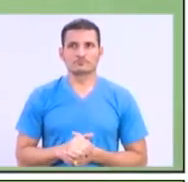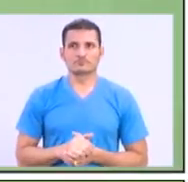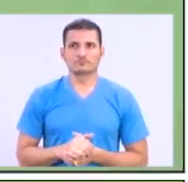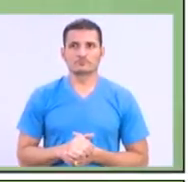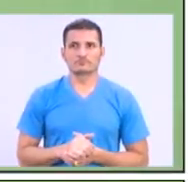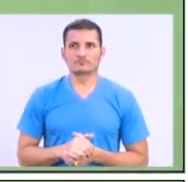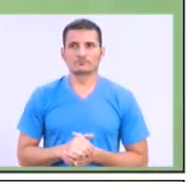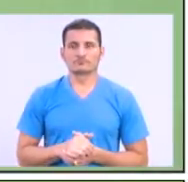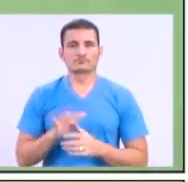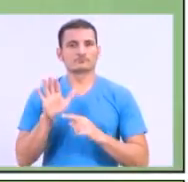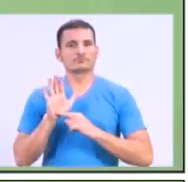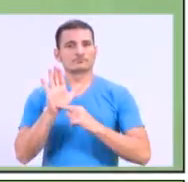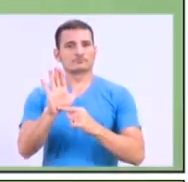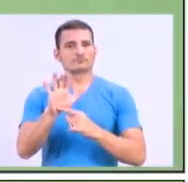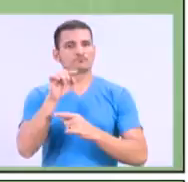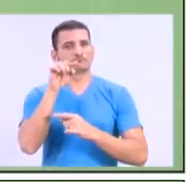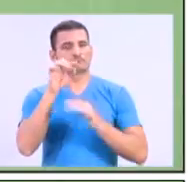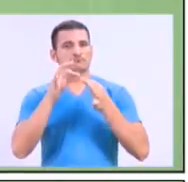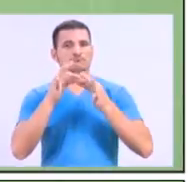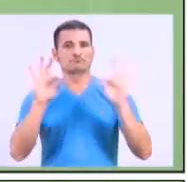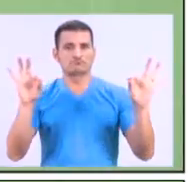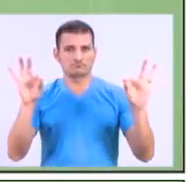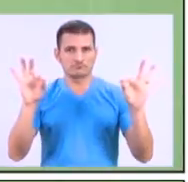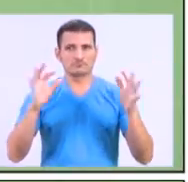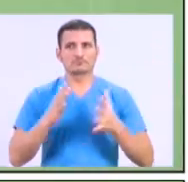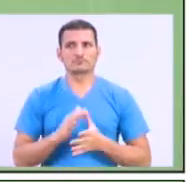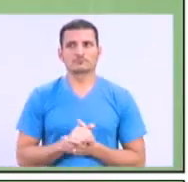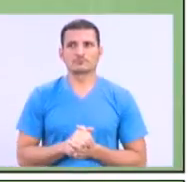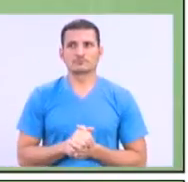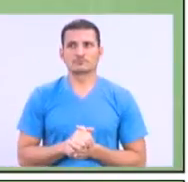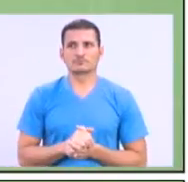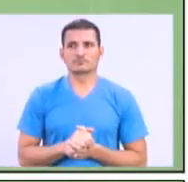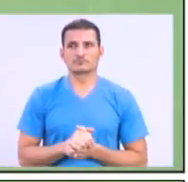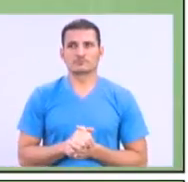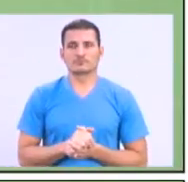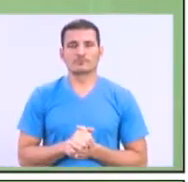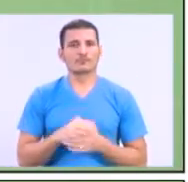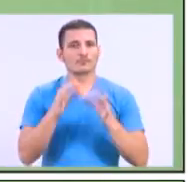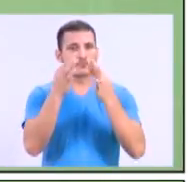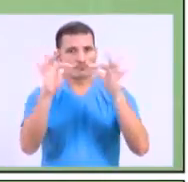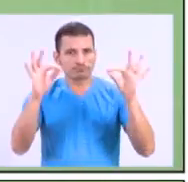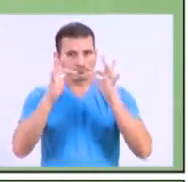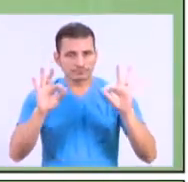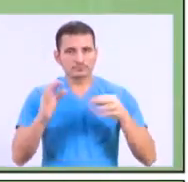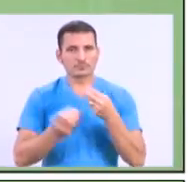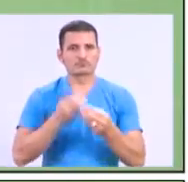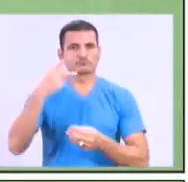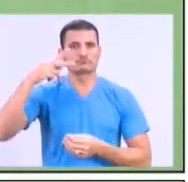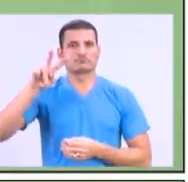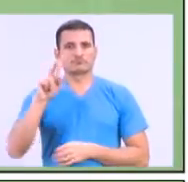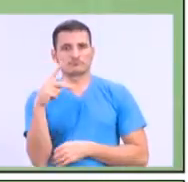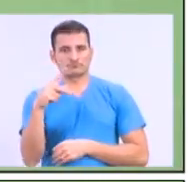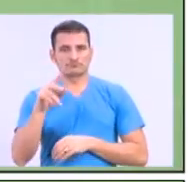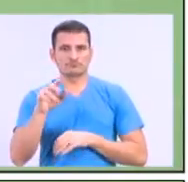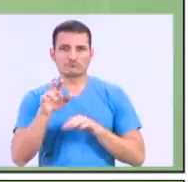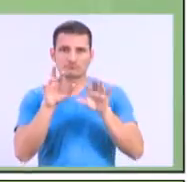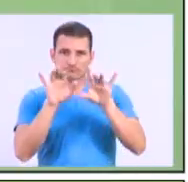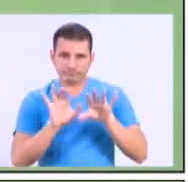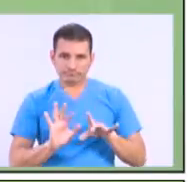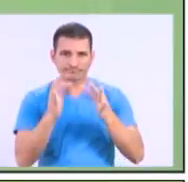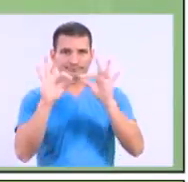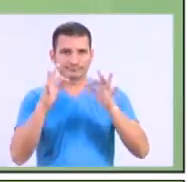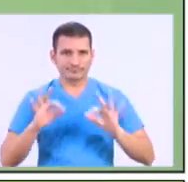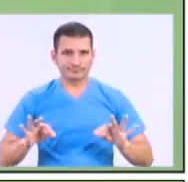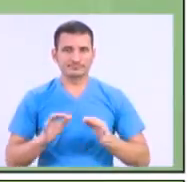né? E vou demonstrar essa sintaxe da construção de páginas web utilizando o PHP.